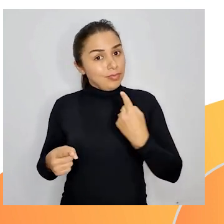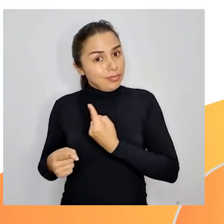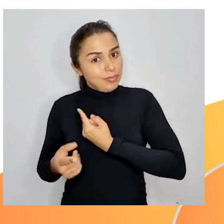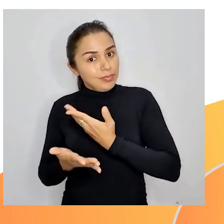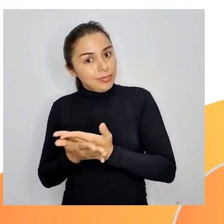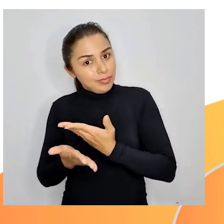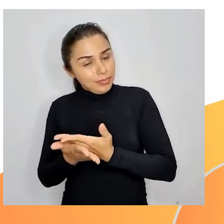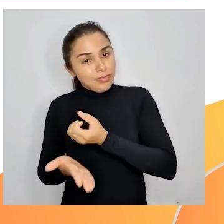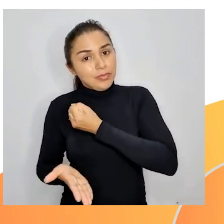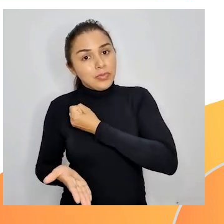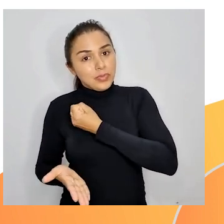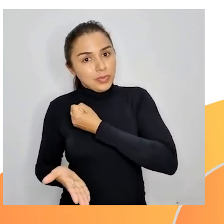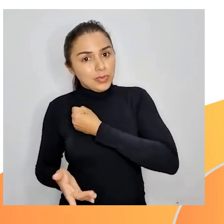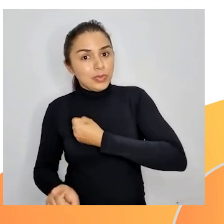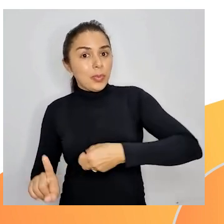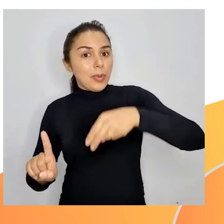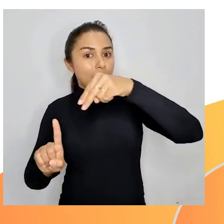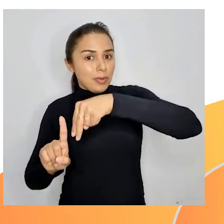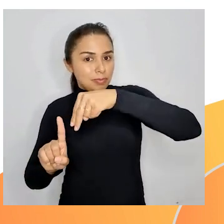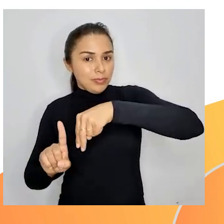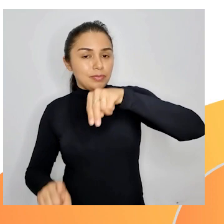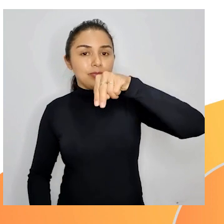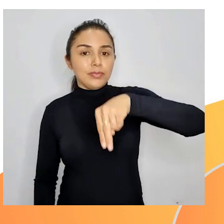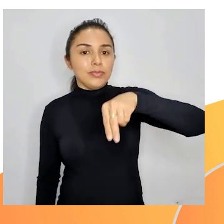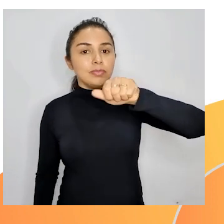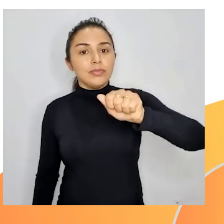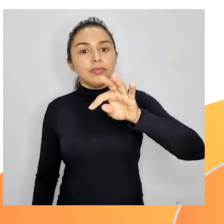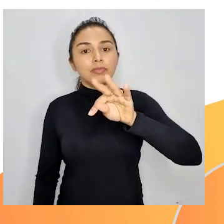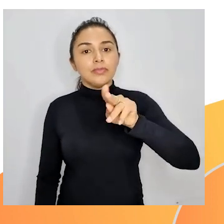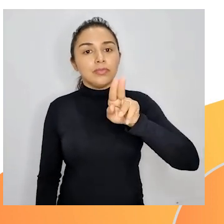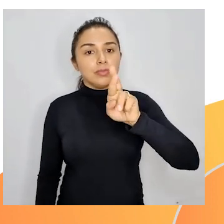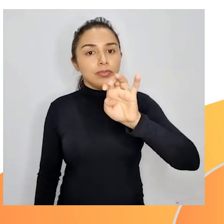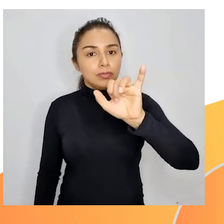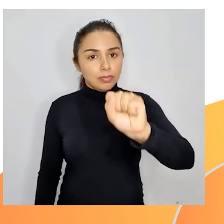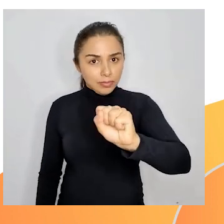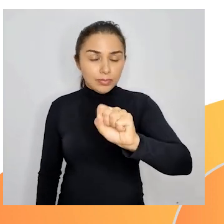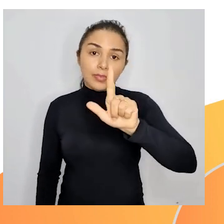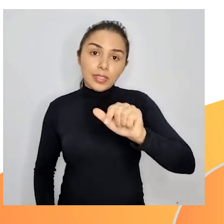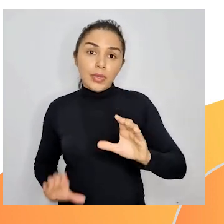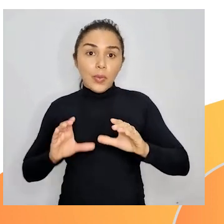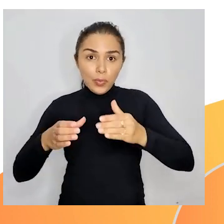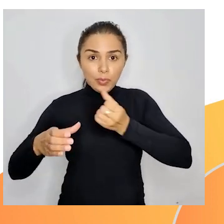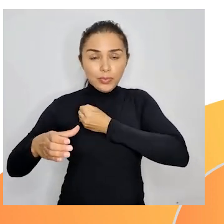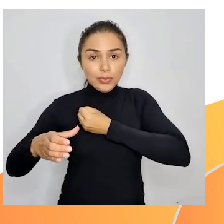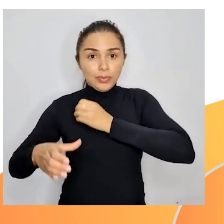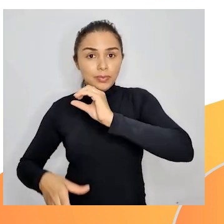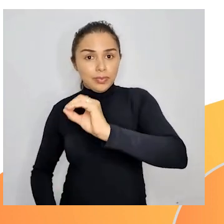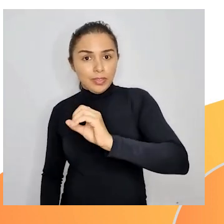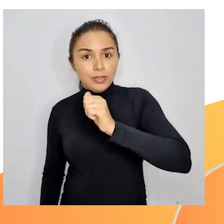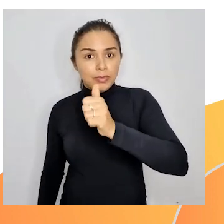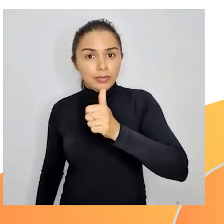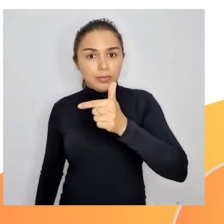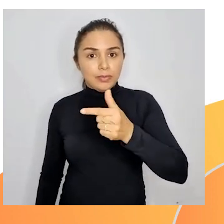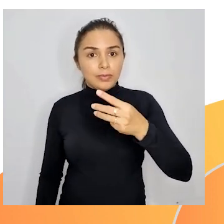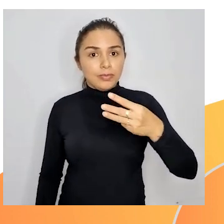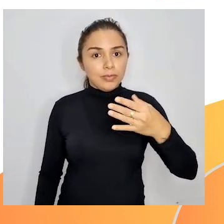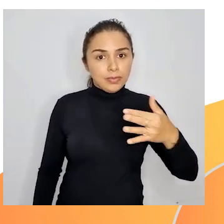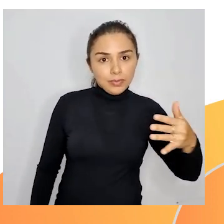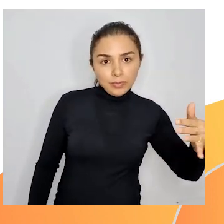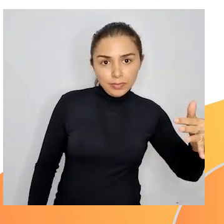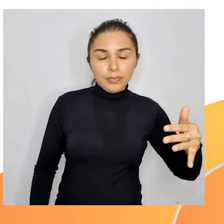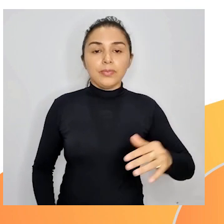números naturais, o conjunto dos números naturais. Então, no conjunto dos números naturais, só é possível realizar